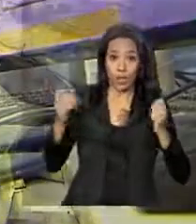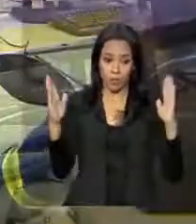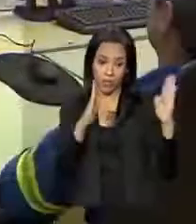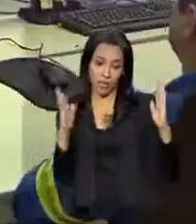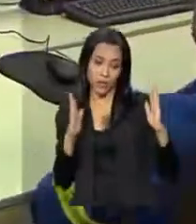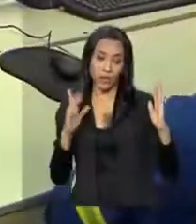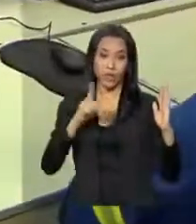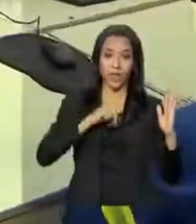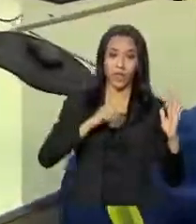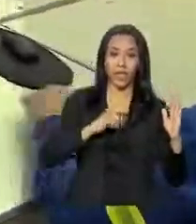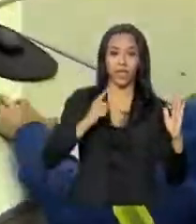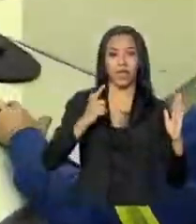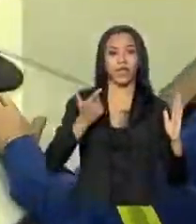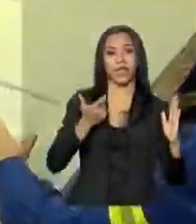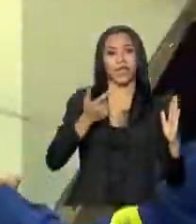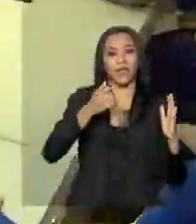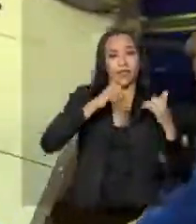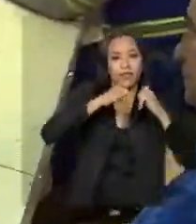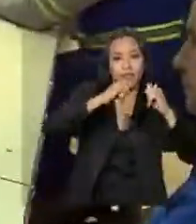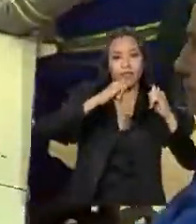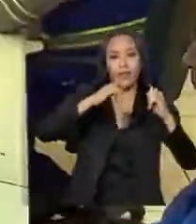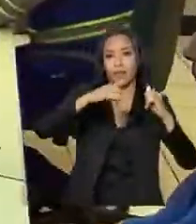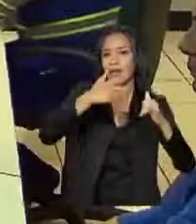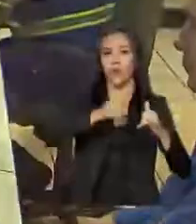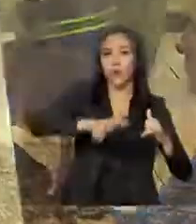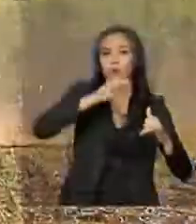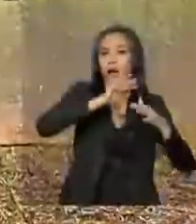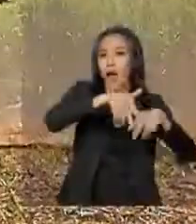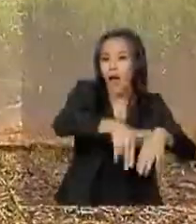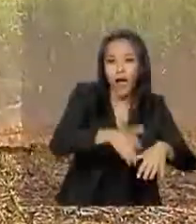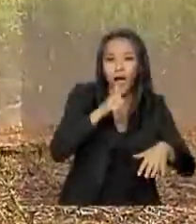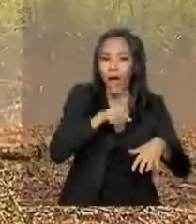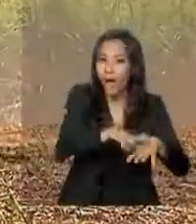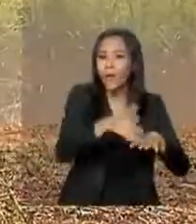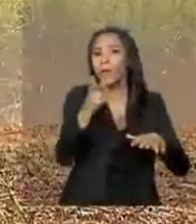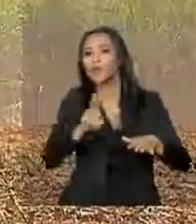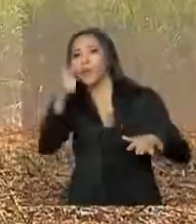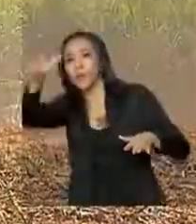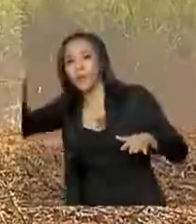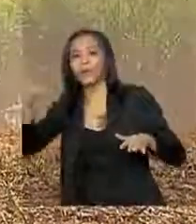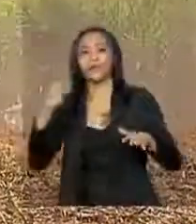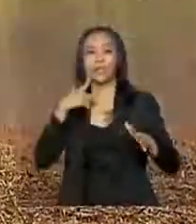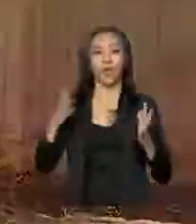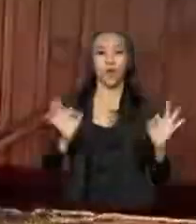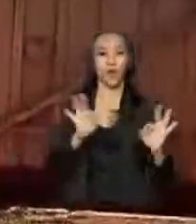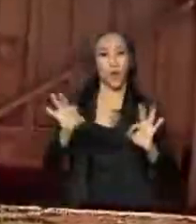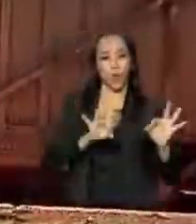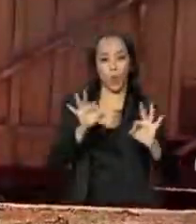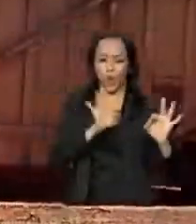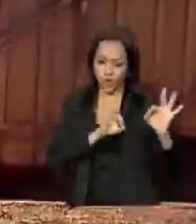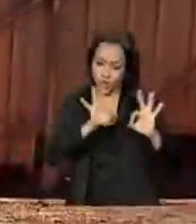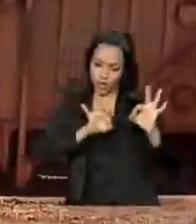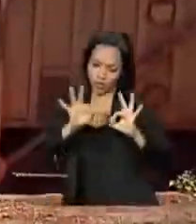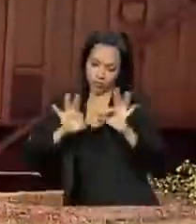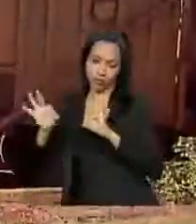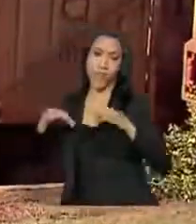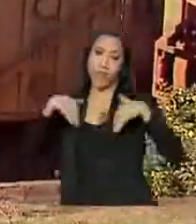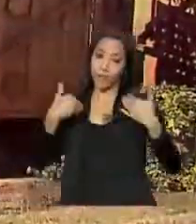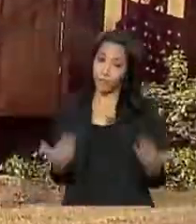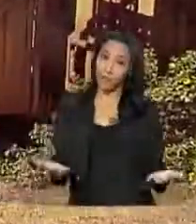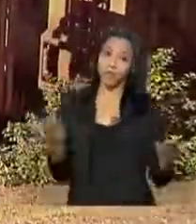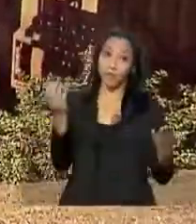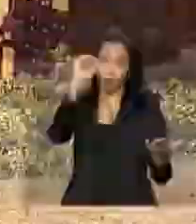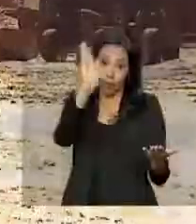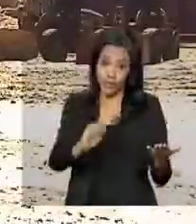e oferta na produção de energia, na necessidade de energia. Assim, o Brasil vai consolidando o seu pioneirismo na produção